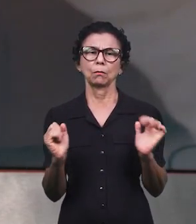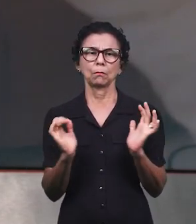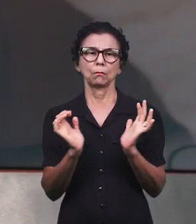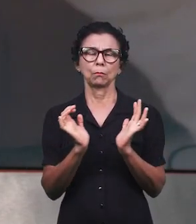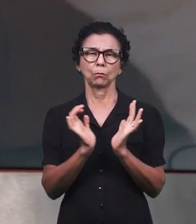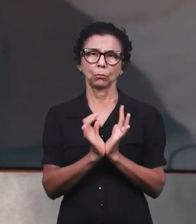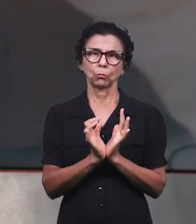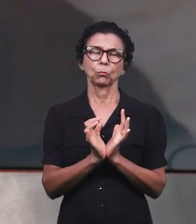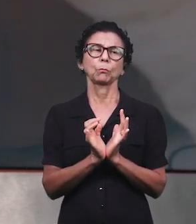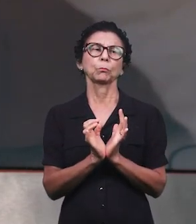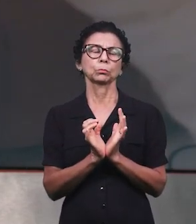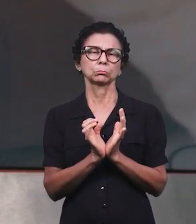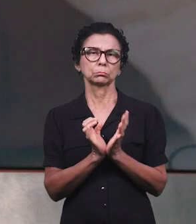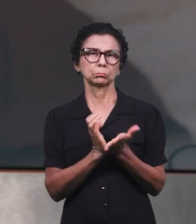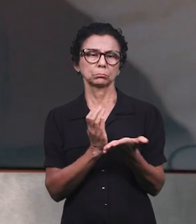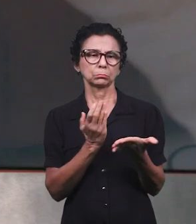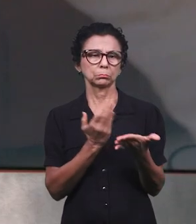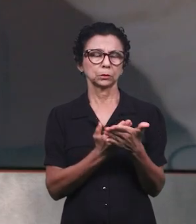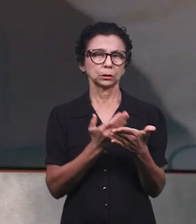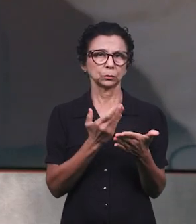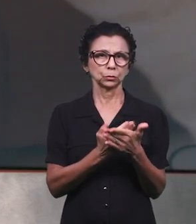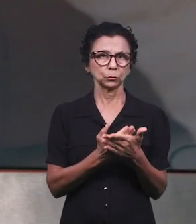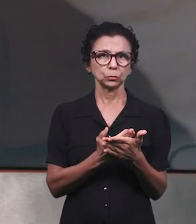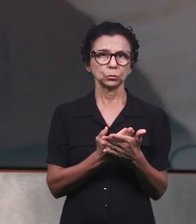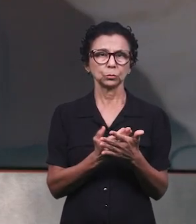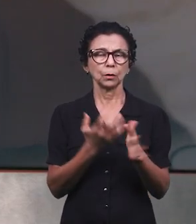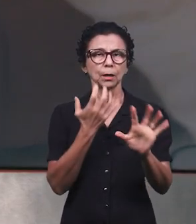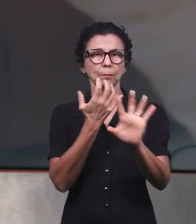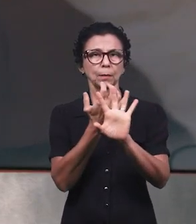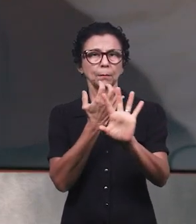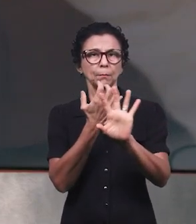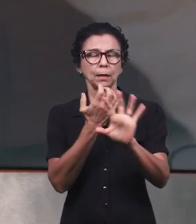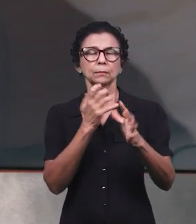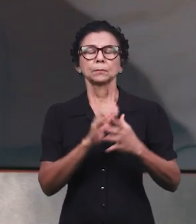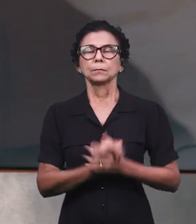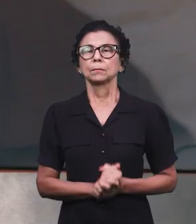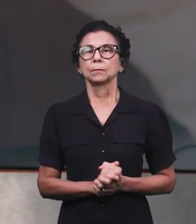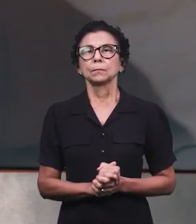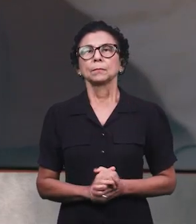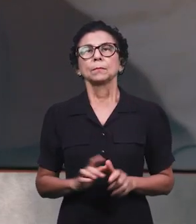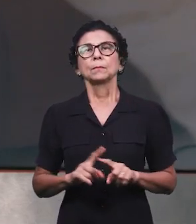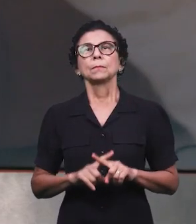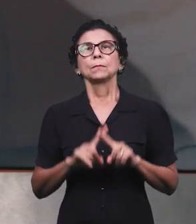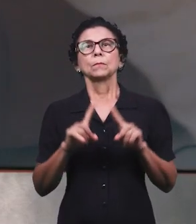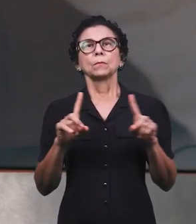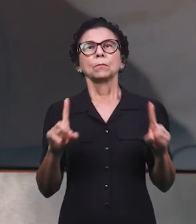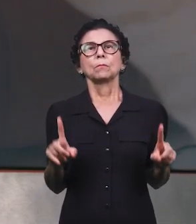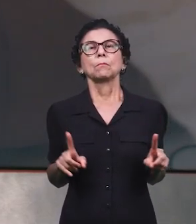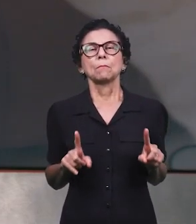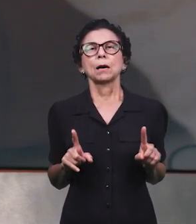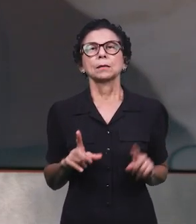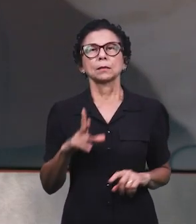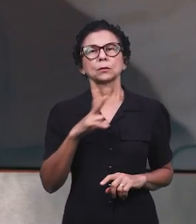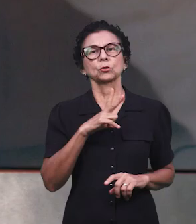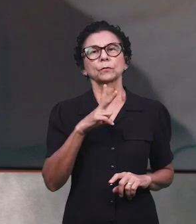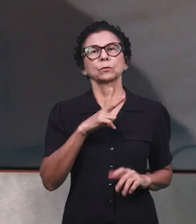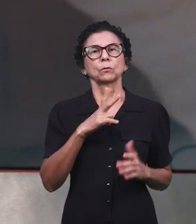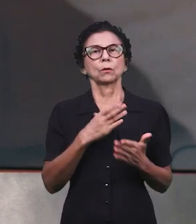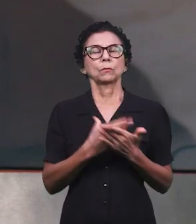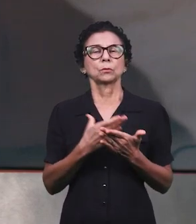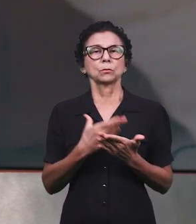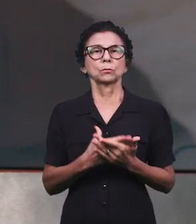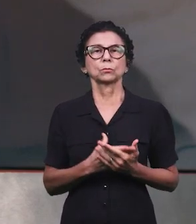estudos em conjunto, que eu acho que é muito bom, mas é basicamente você. É um estudo individual. E